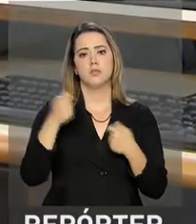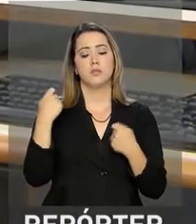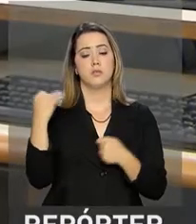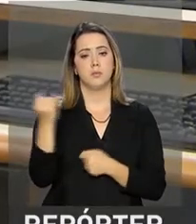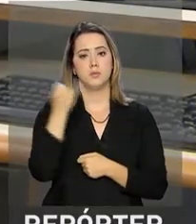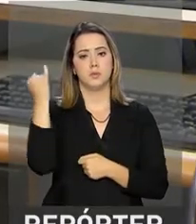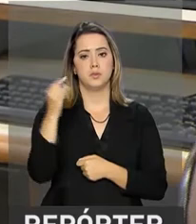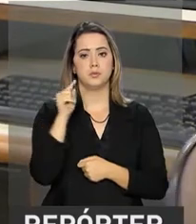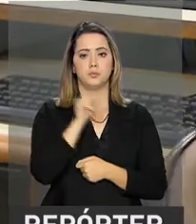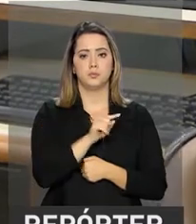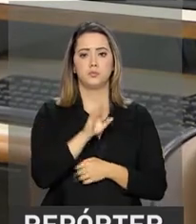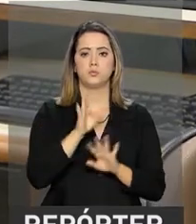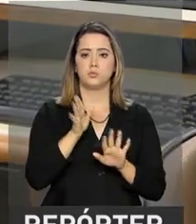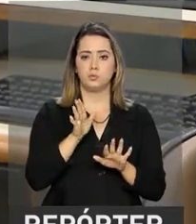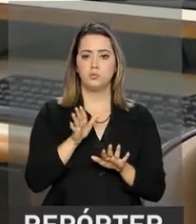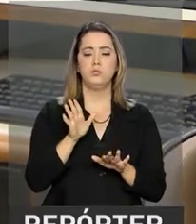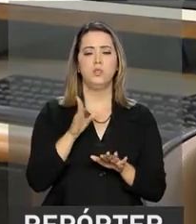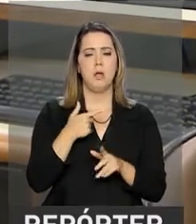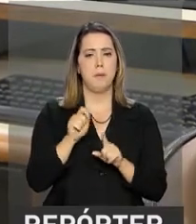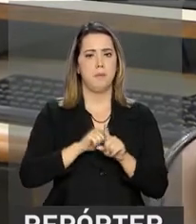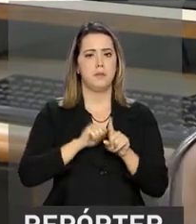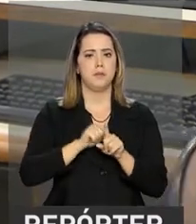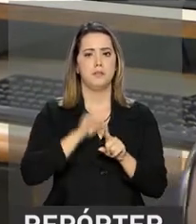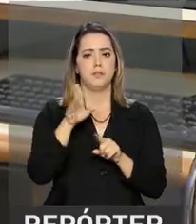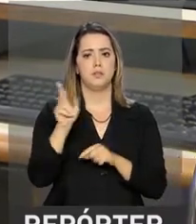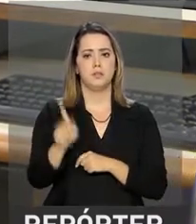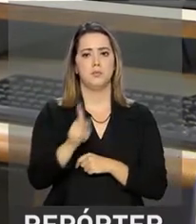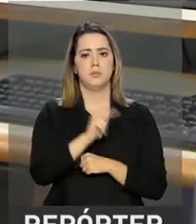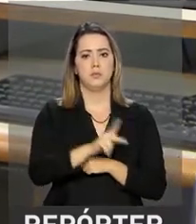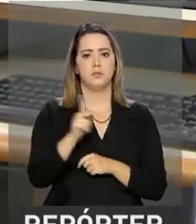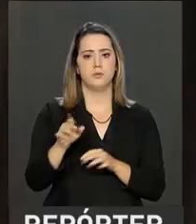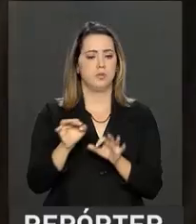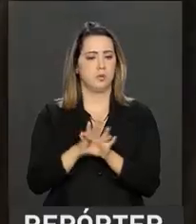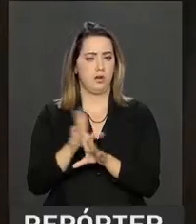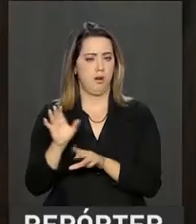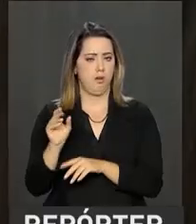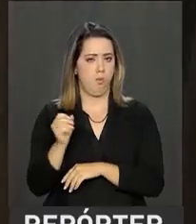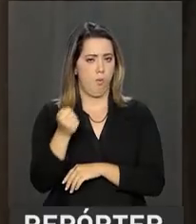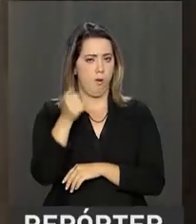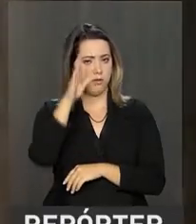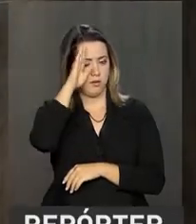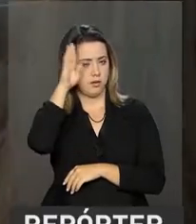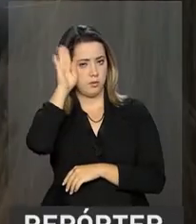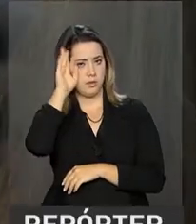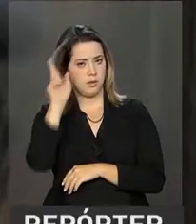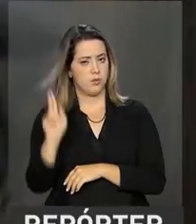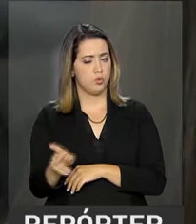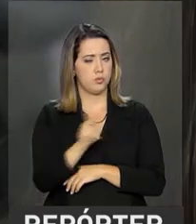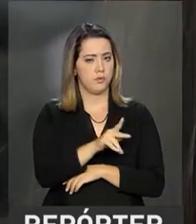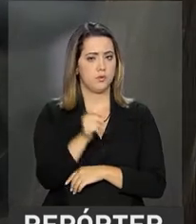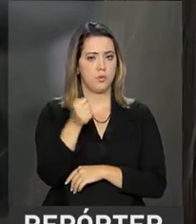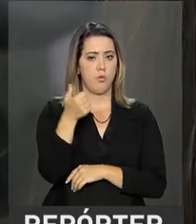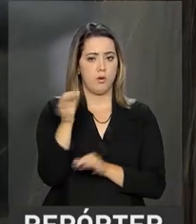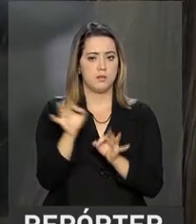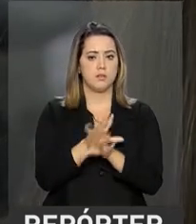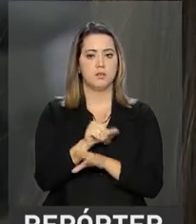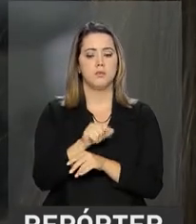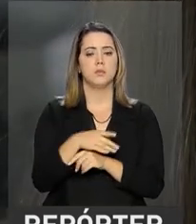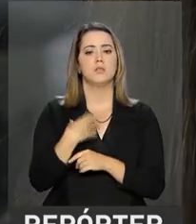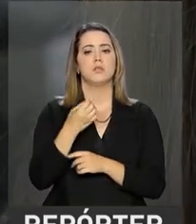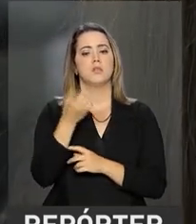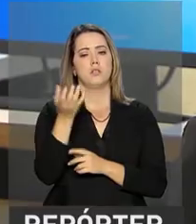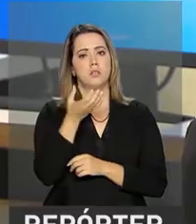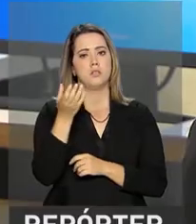alguns meses a Estefânia vai ser uma pedagoga. Ela também vai fazer o ENAD e está estudando com um grupo de amigas para realizar uma